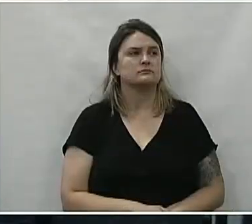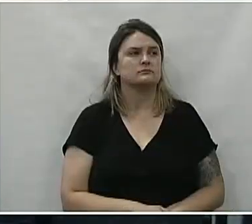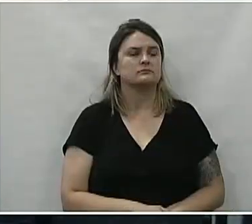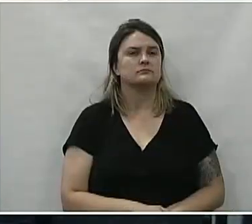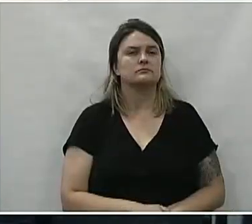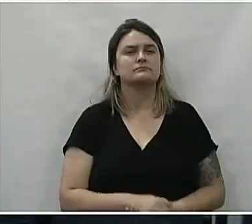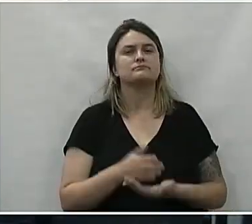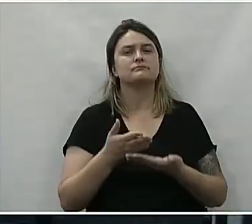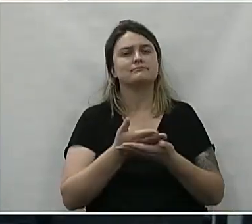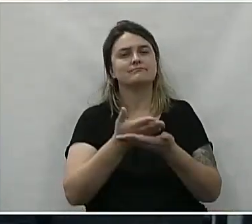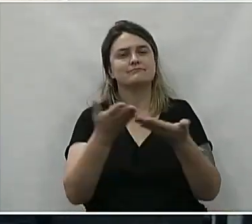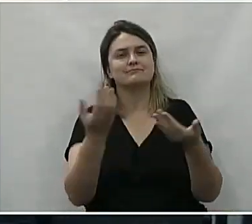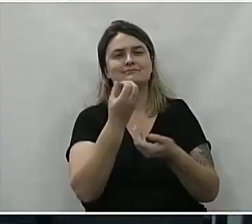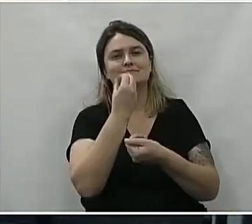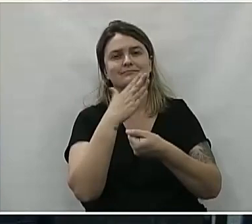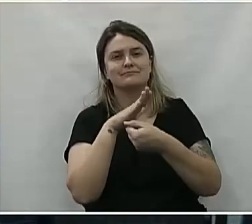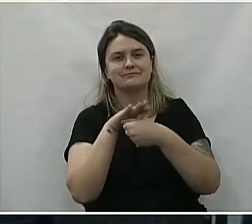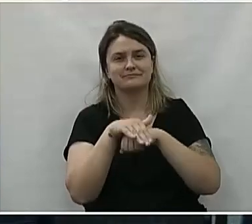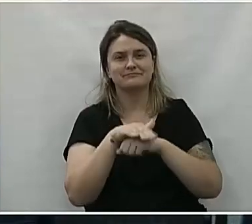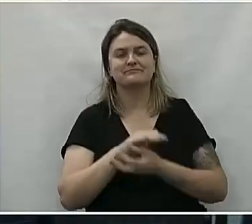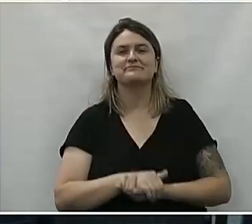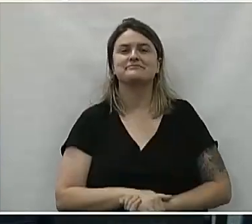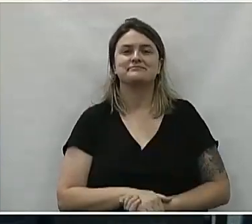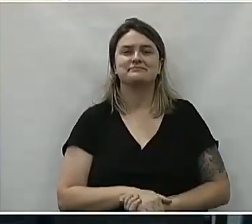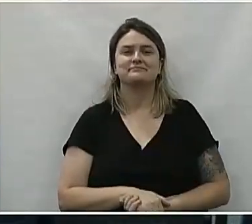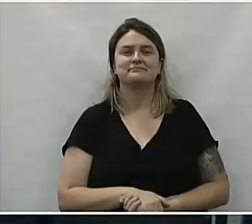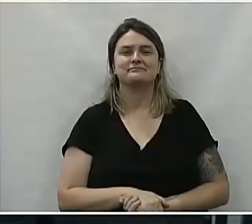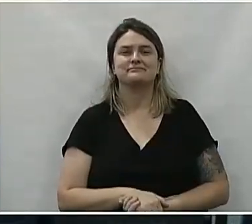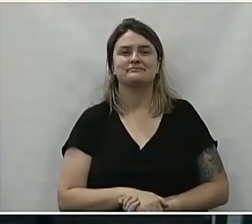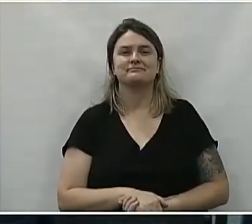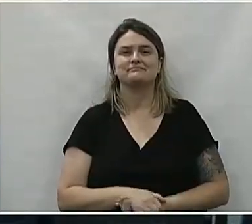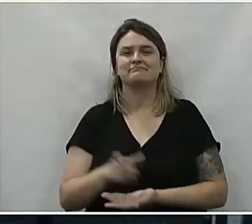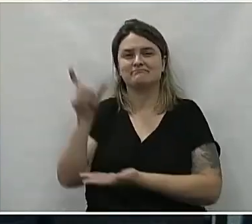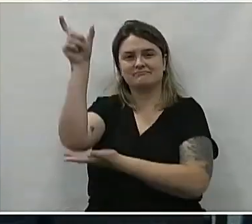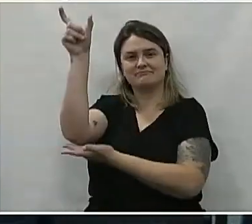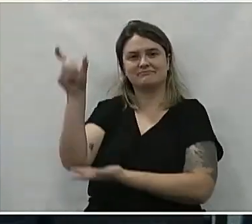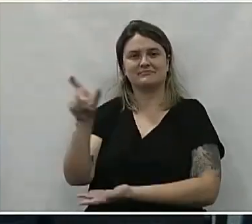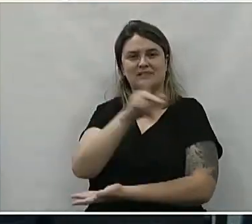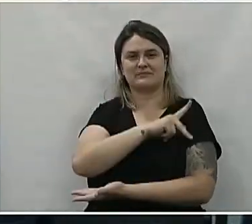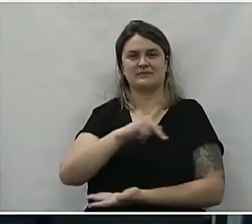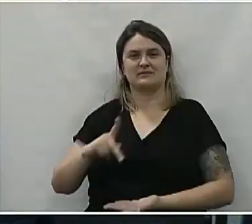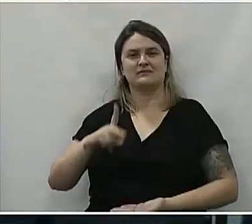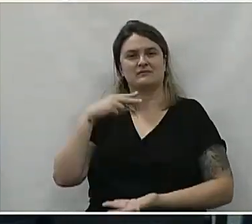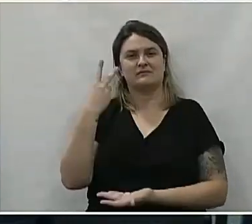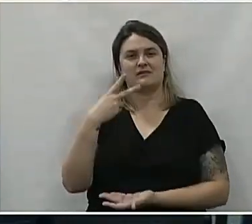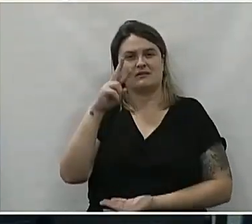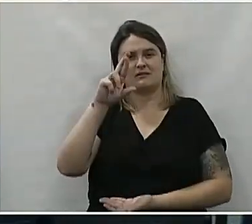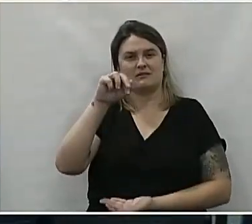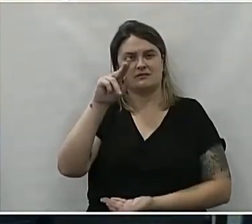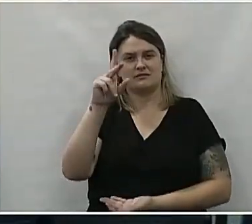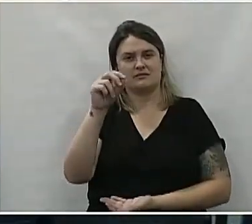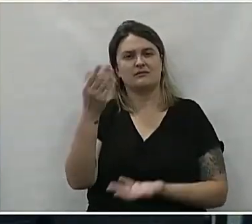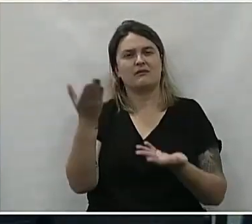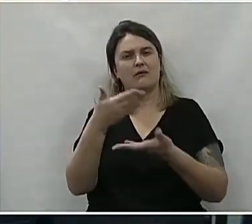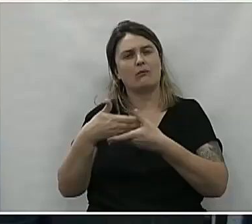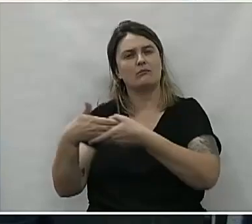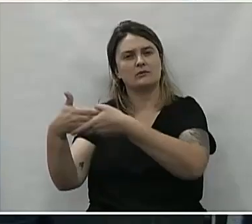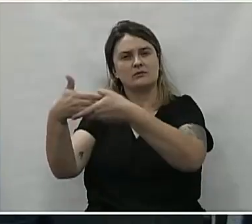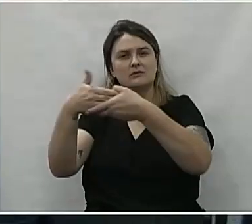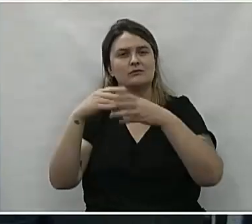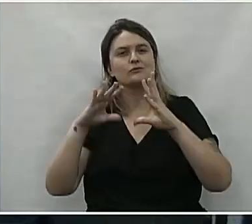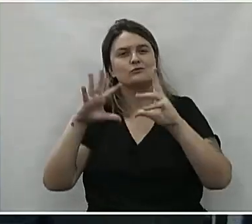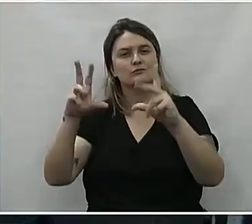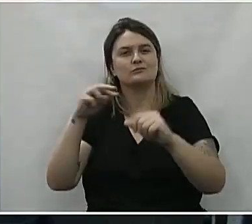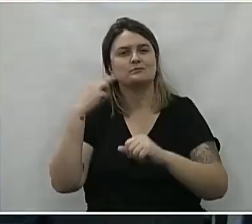Senhoras e senhores Muito boa noite Na figura do presidente Valdecir de Rático Gostaria de cumprimentar Todos os